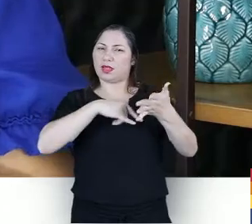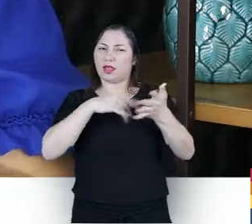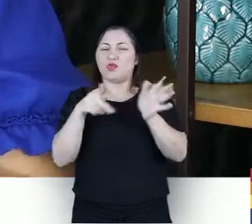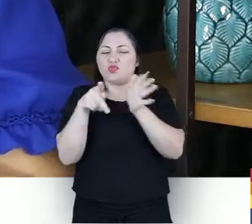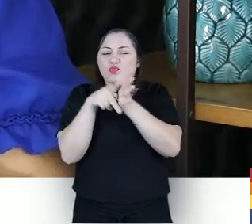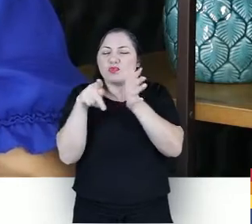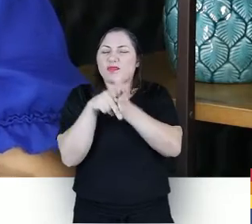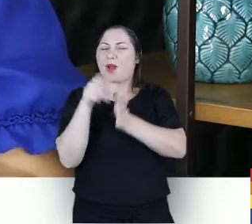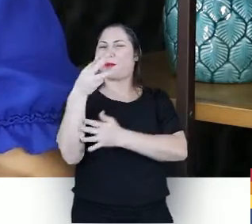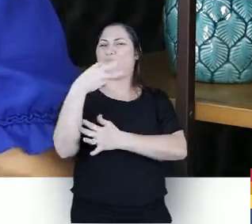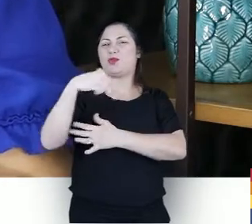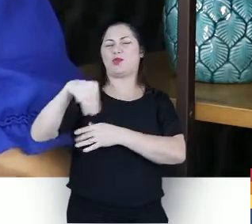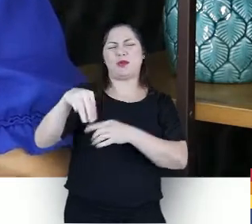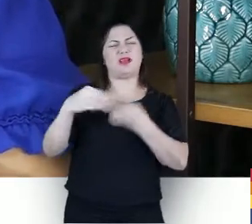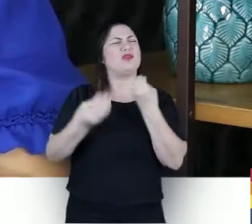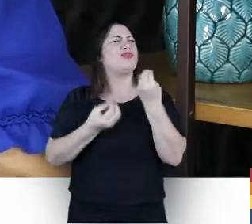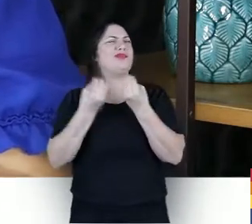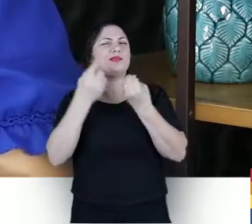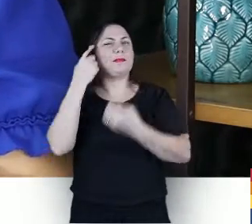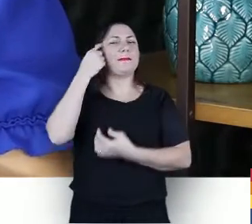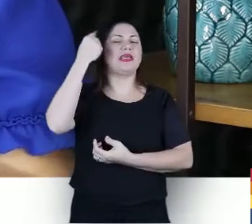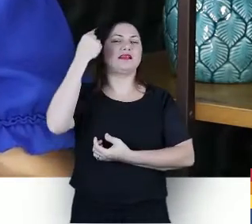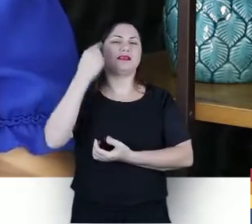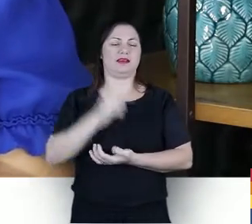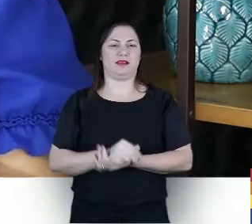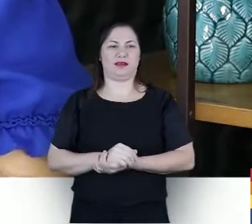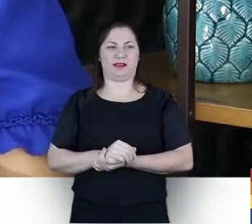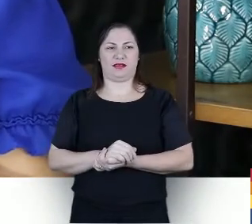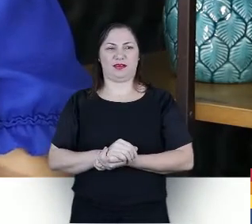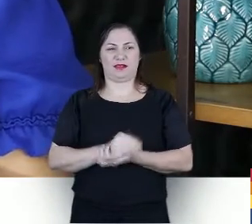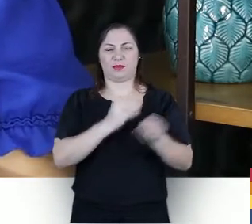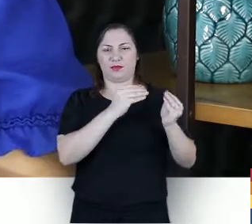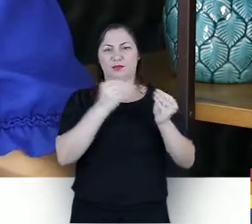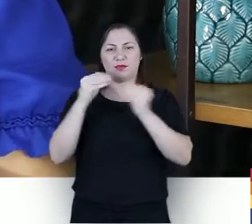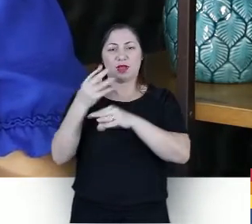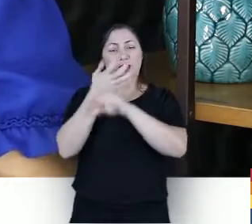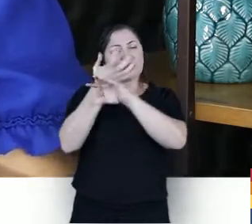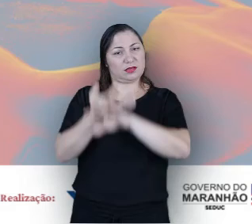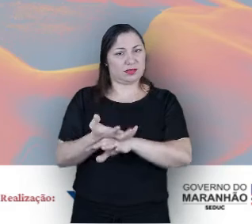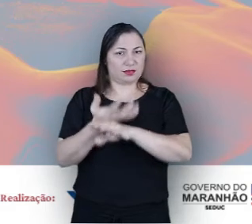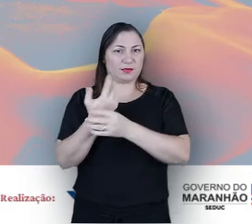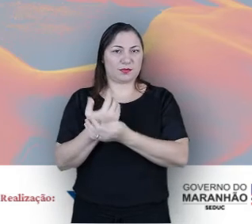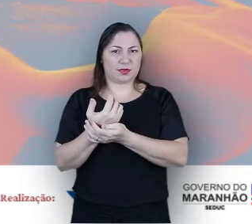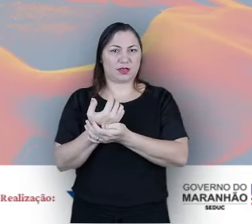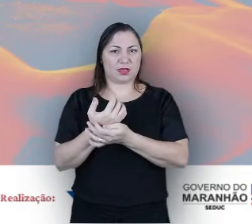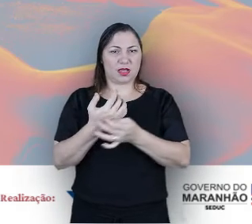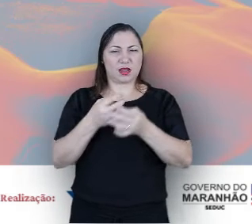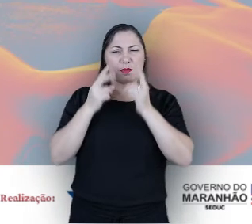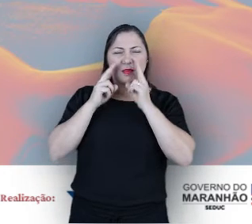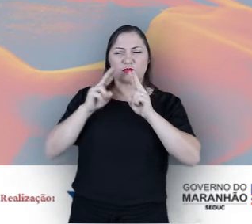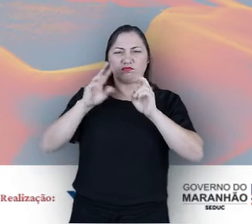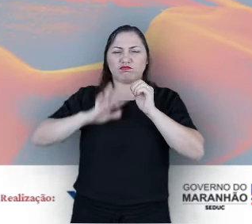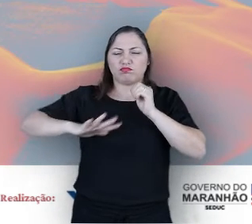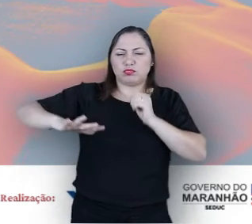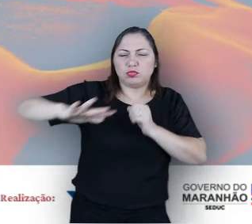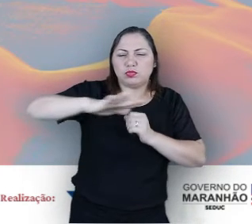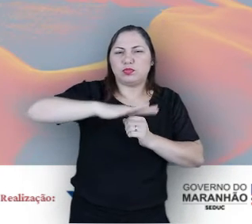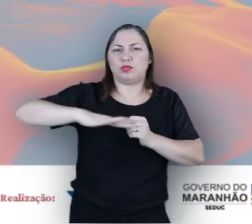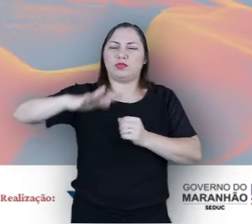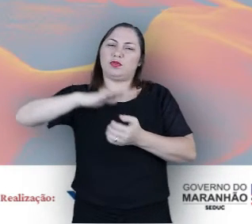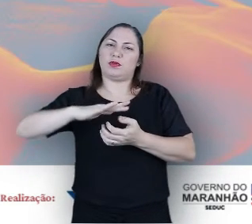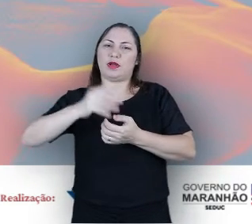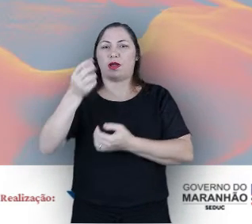Maranhão? Bom, então lá no nosso DCTMA nós temos a seguinte citação. Comunga da